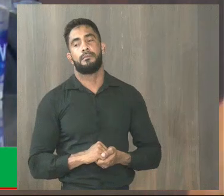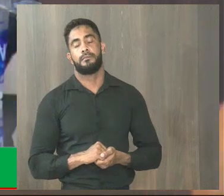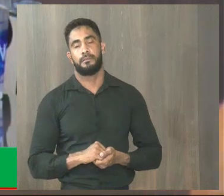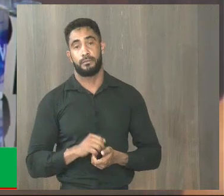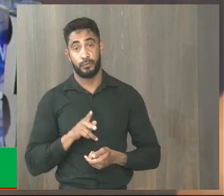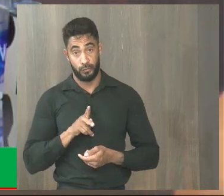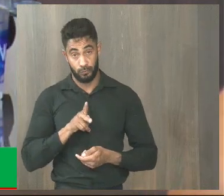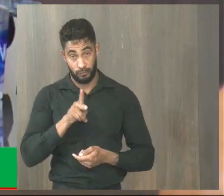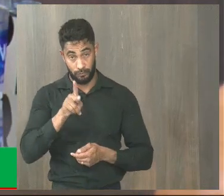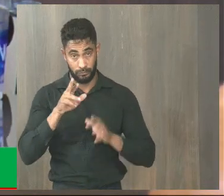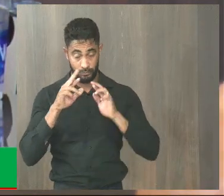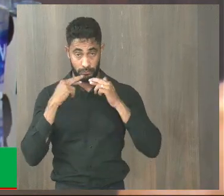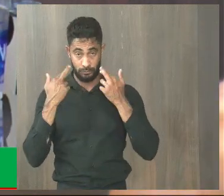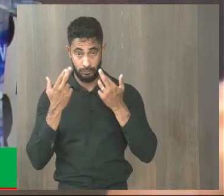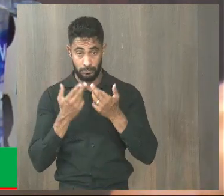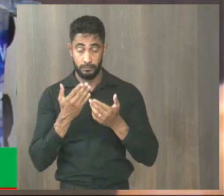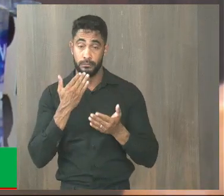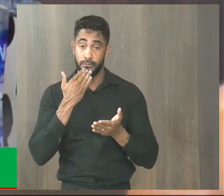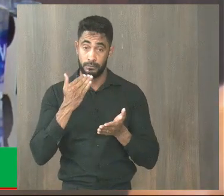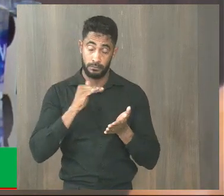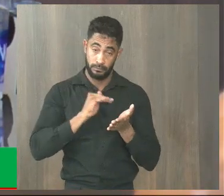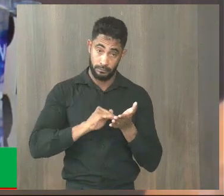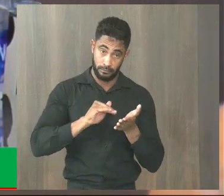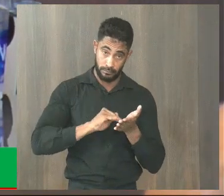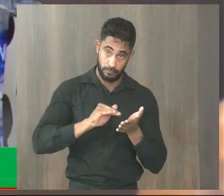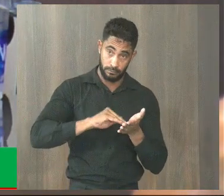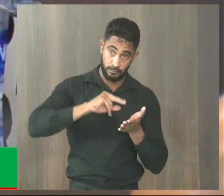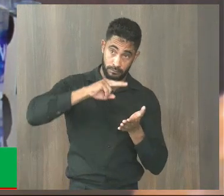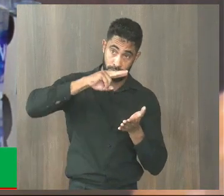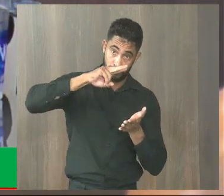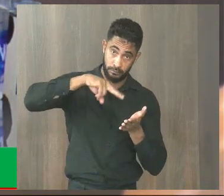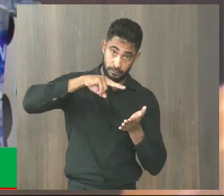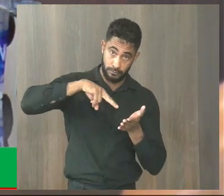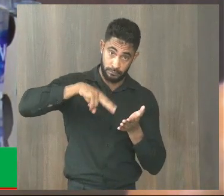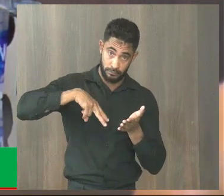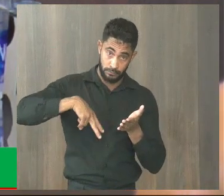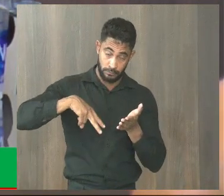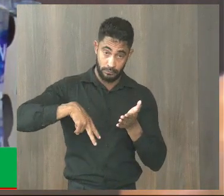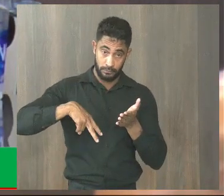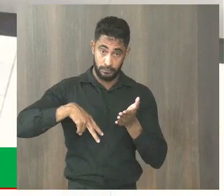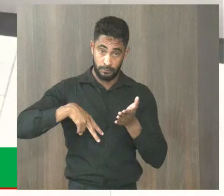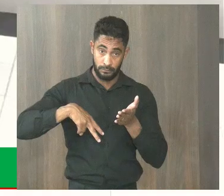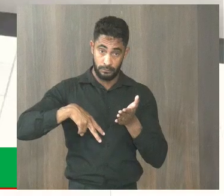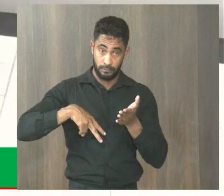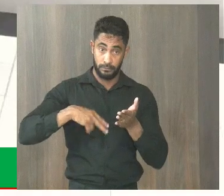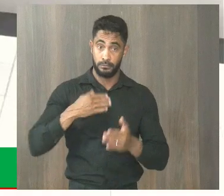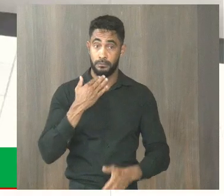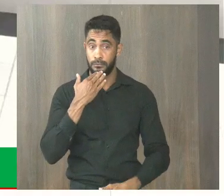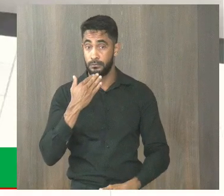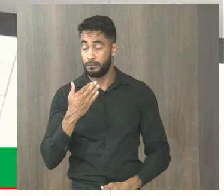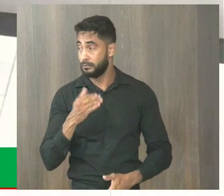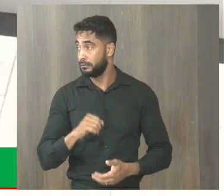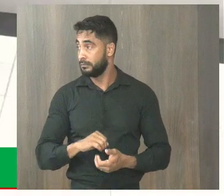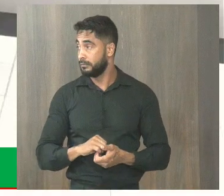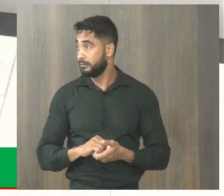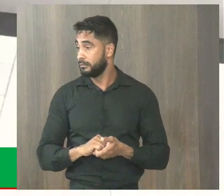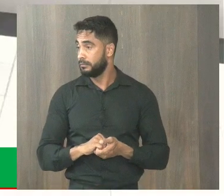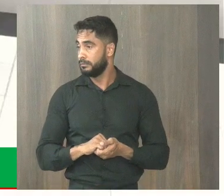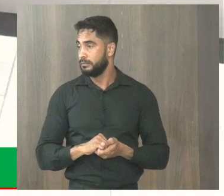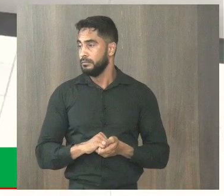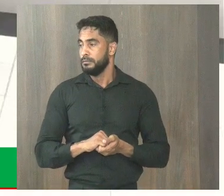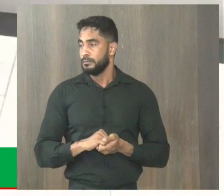Dando continuidade à nossa reunião, solicito ao senhor secretário que faça a leitura dos requerimentos. Pela ordem, senhor presidente.